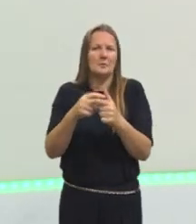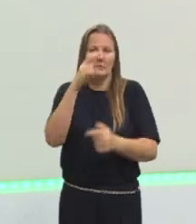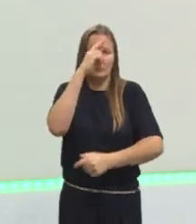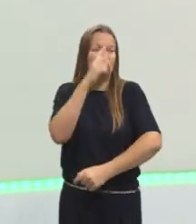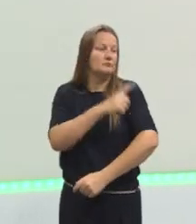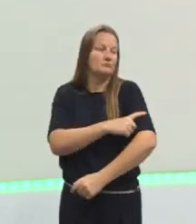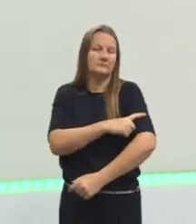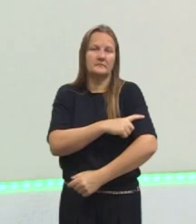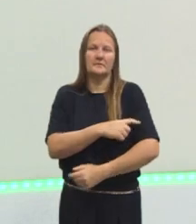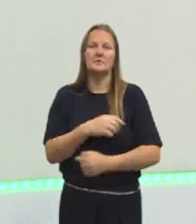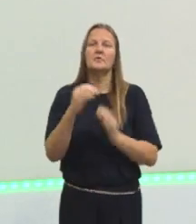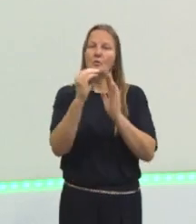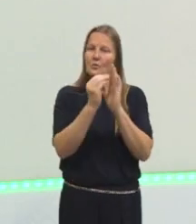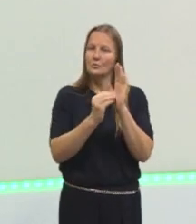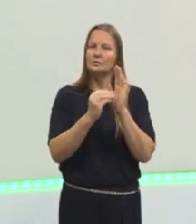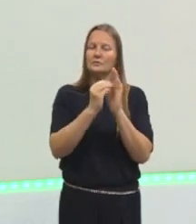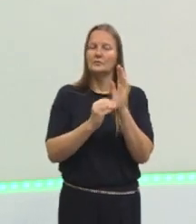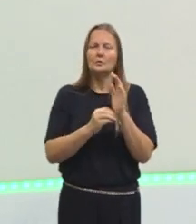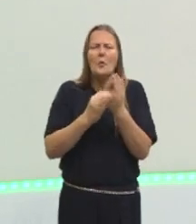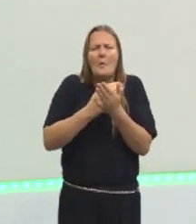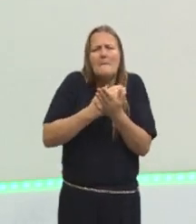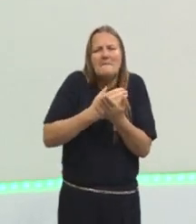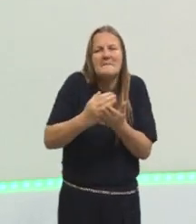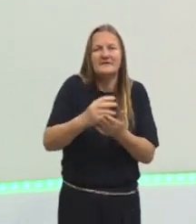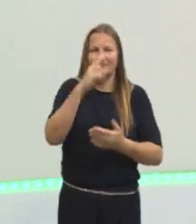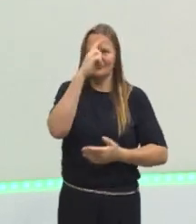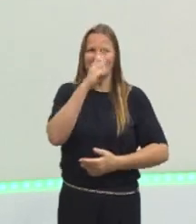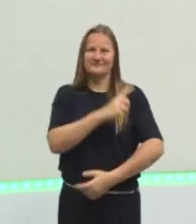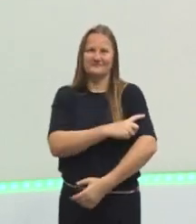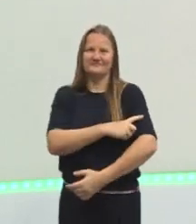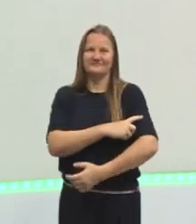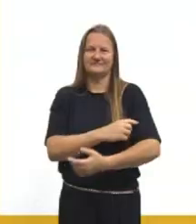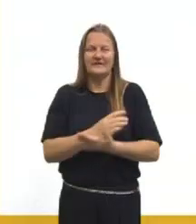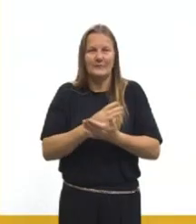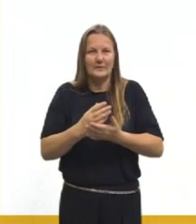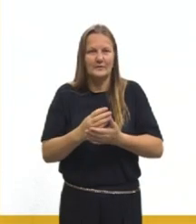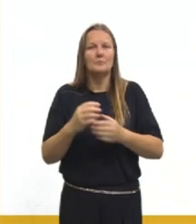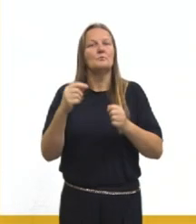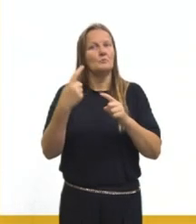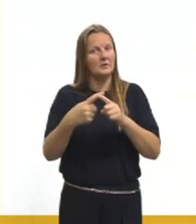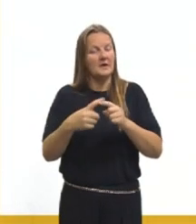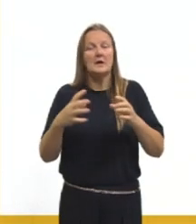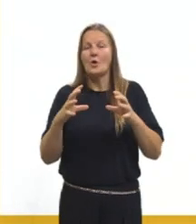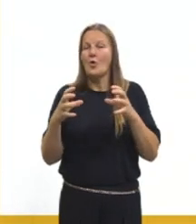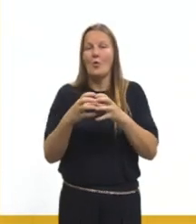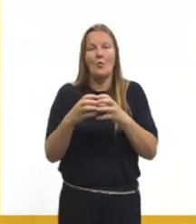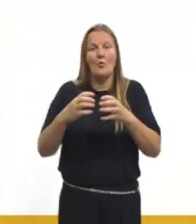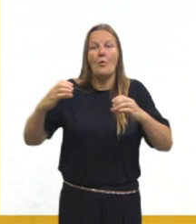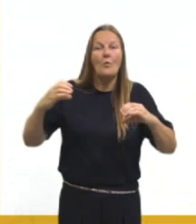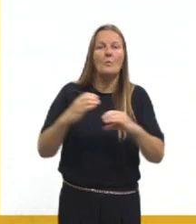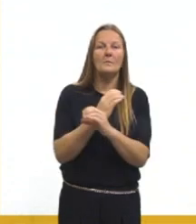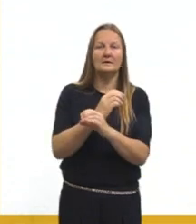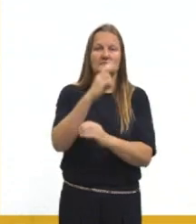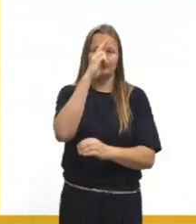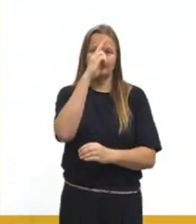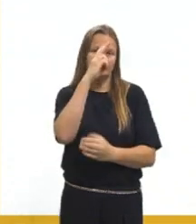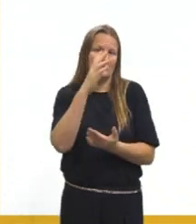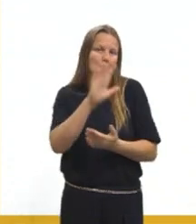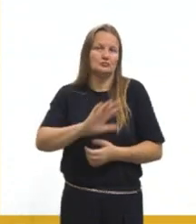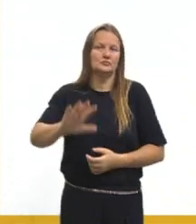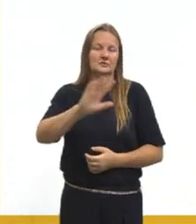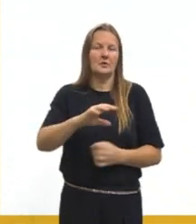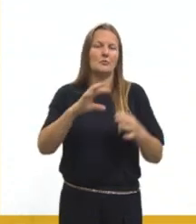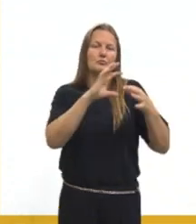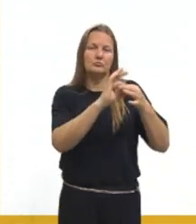lado primeiro bimestre do primeiro ano né faz parte do ensino médio então é óbvio que ele podia ser cobrado Tá super